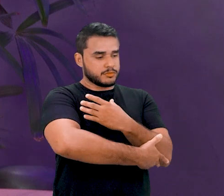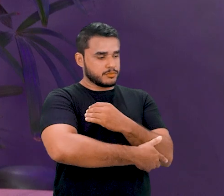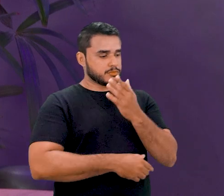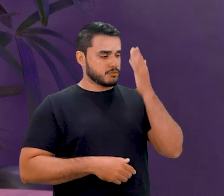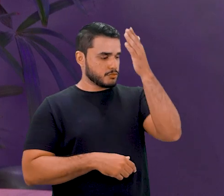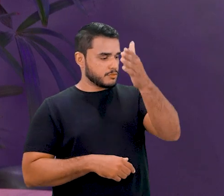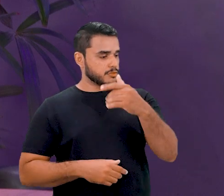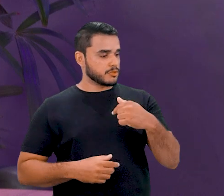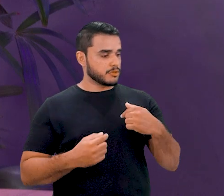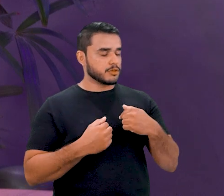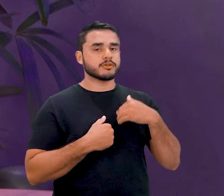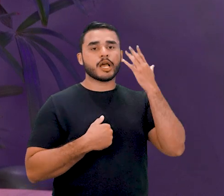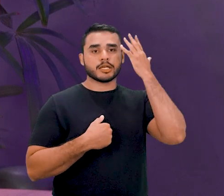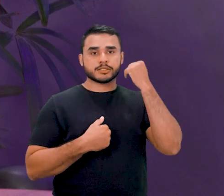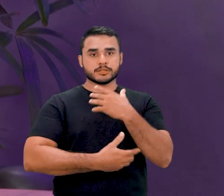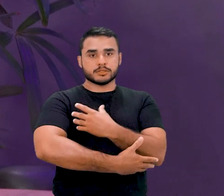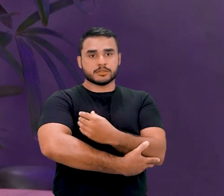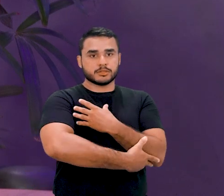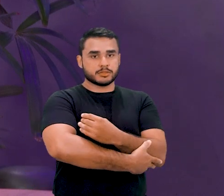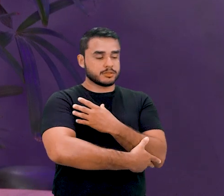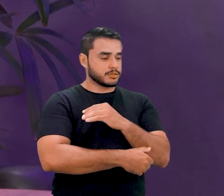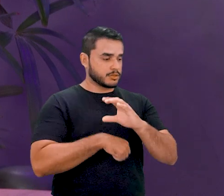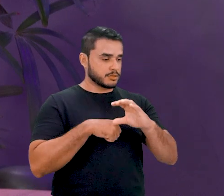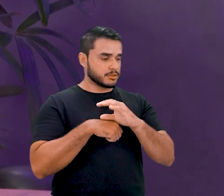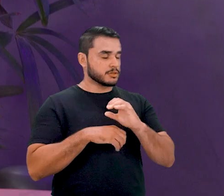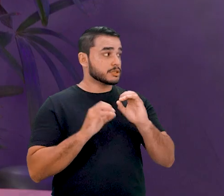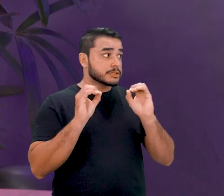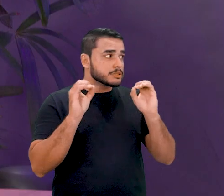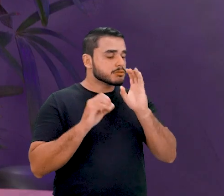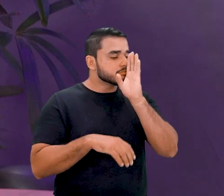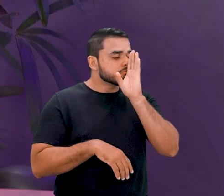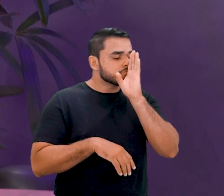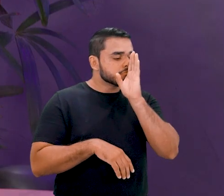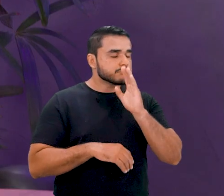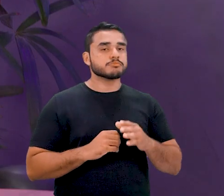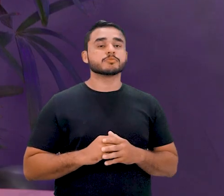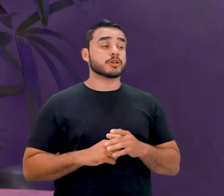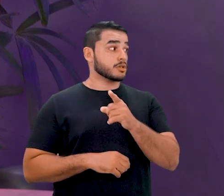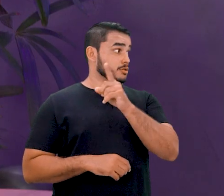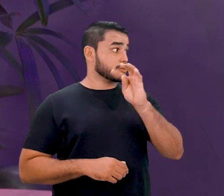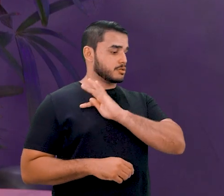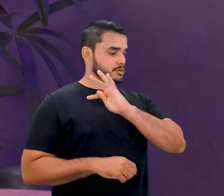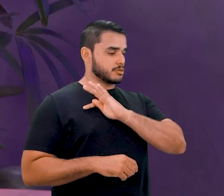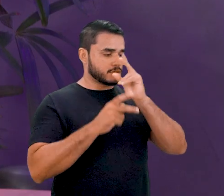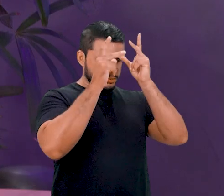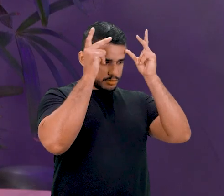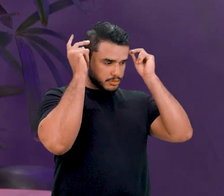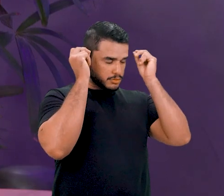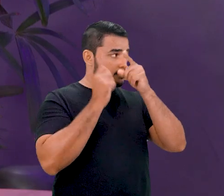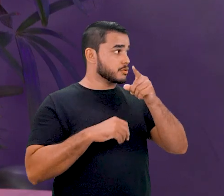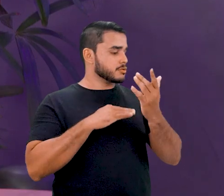maternidade dizendo, eu já sei amamentar, eu fiz um curso, eu não falei nada. E aí, as técnicas de enfermagem que